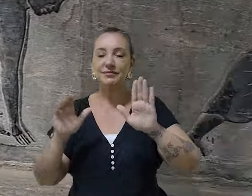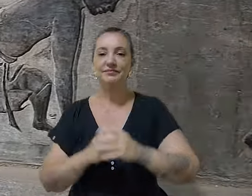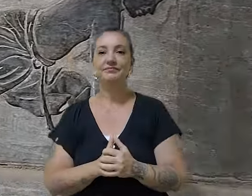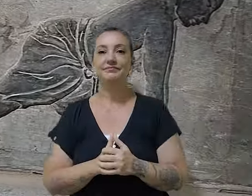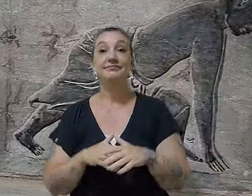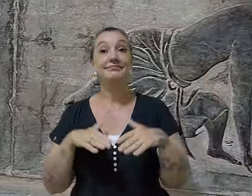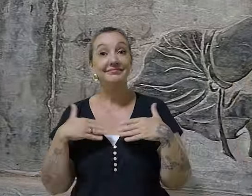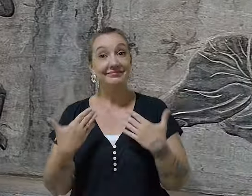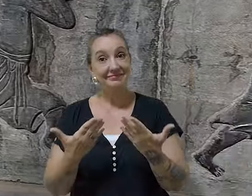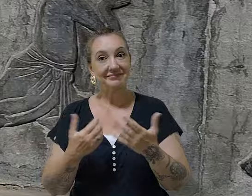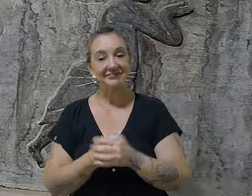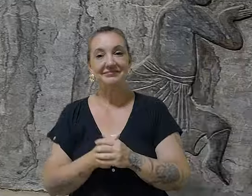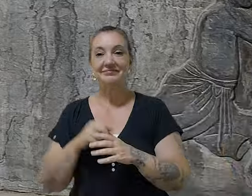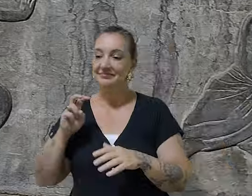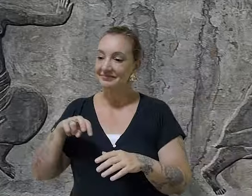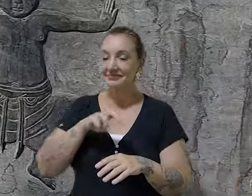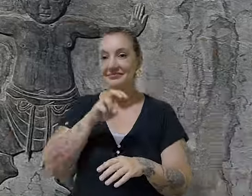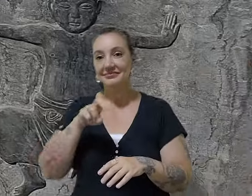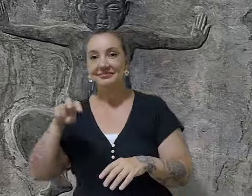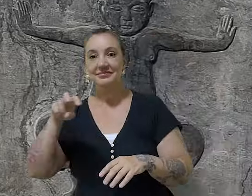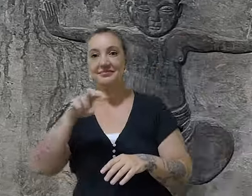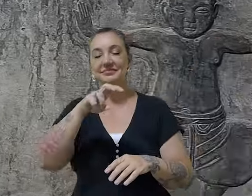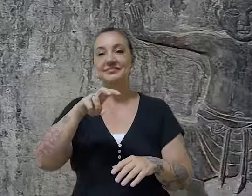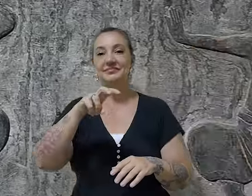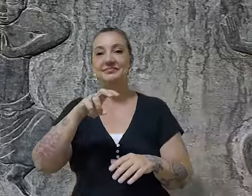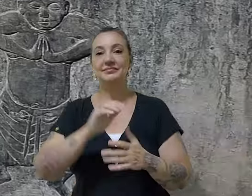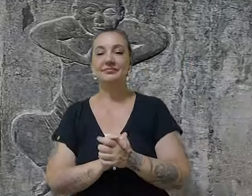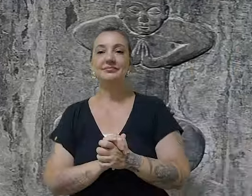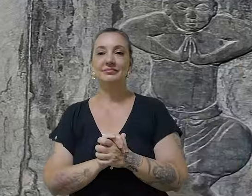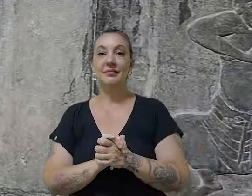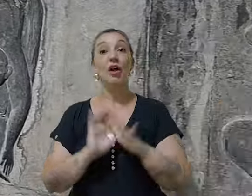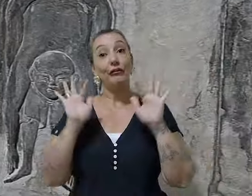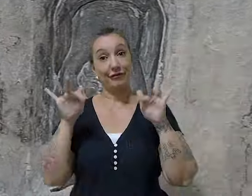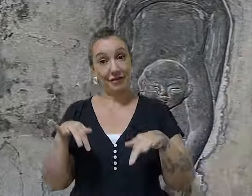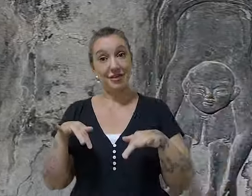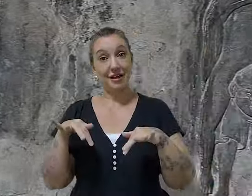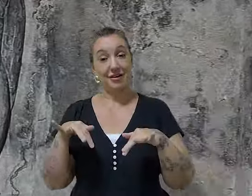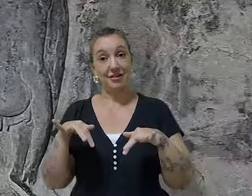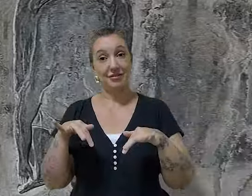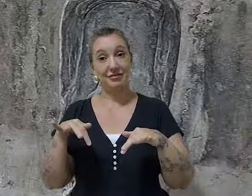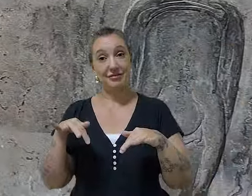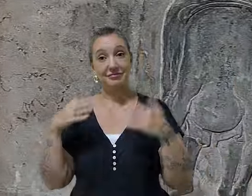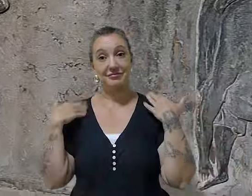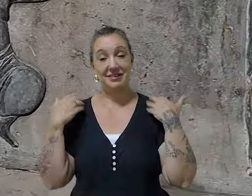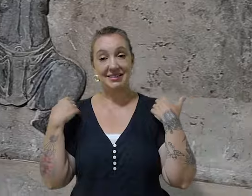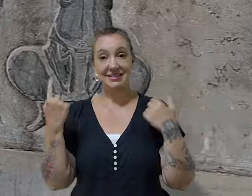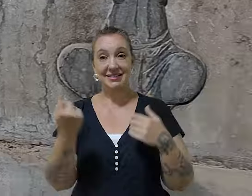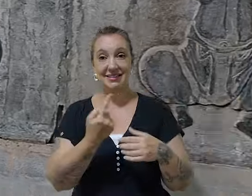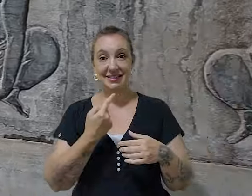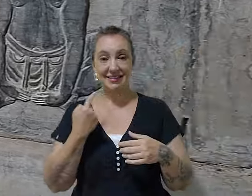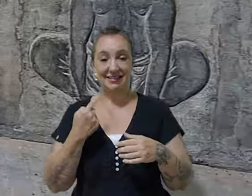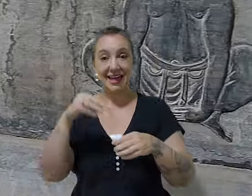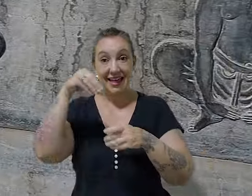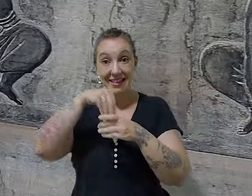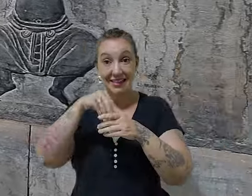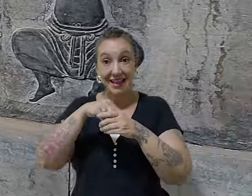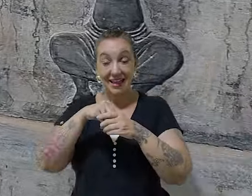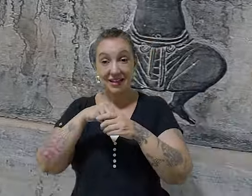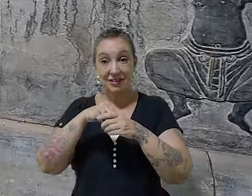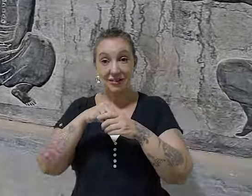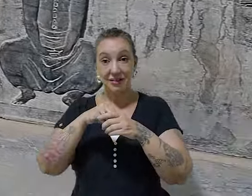Bom, gente, a gente está caminhando aqui pro final do nosso tour dentro do